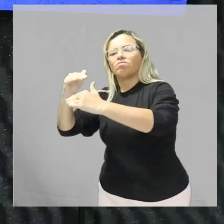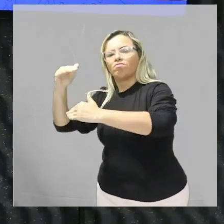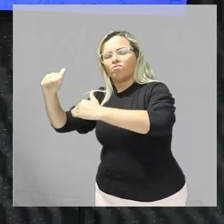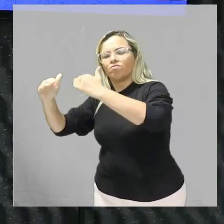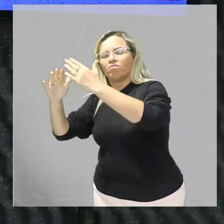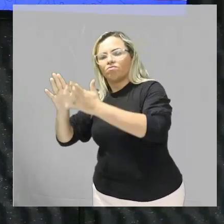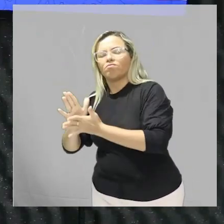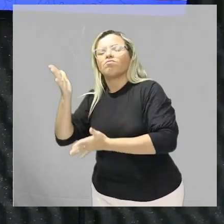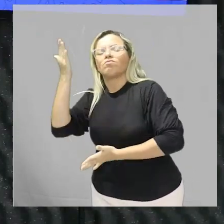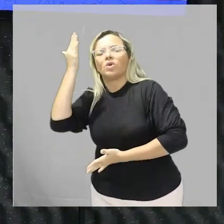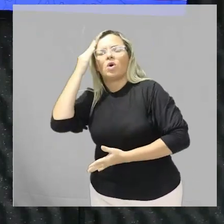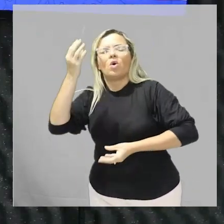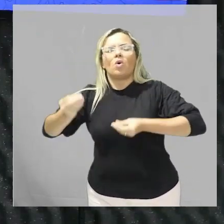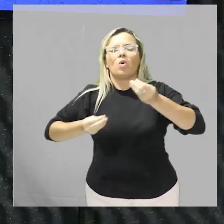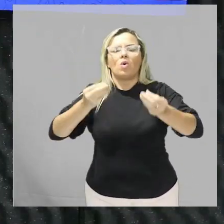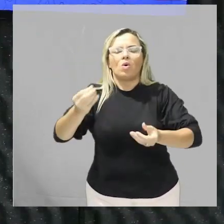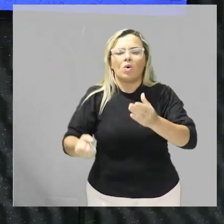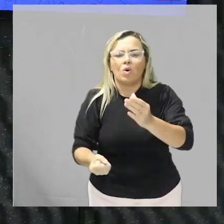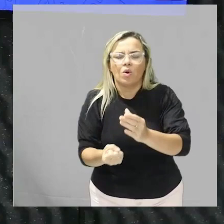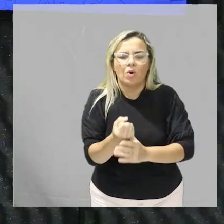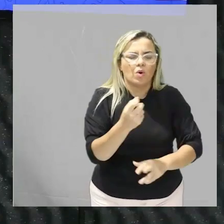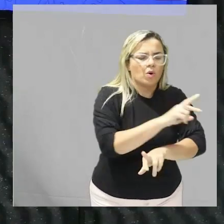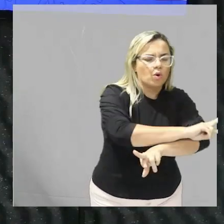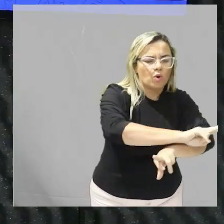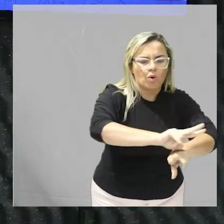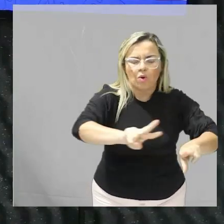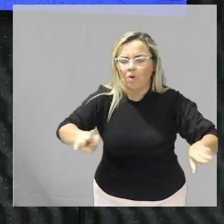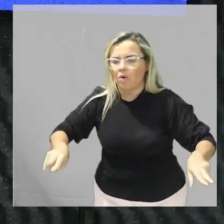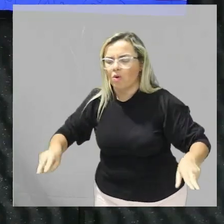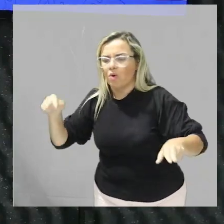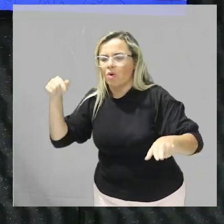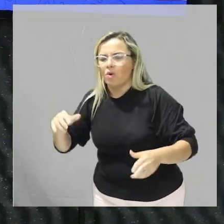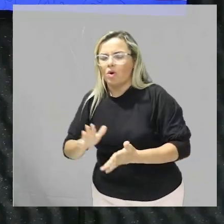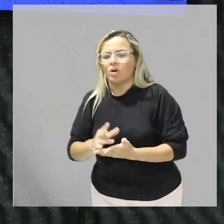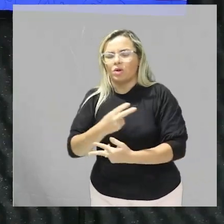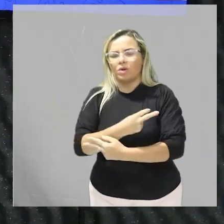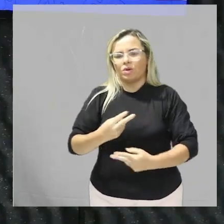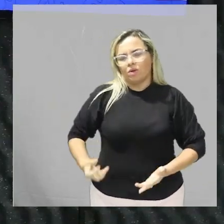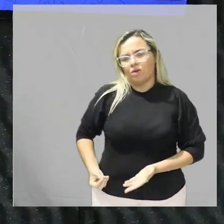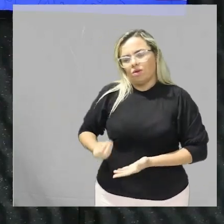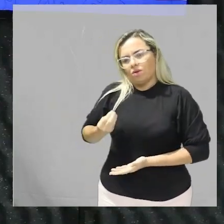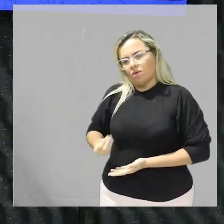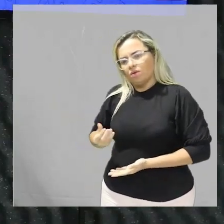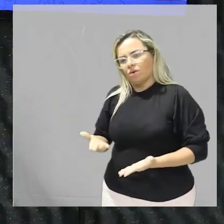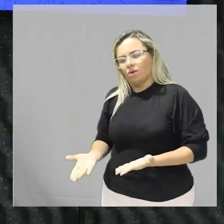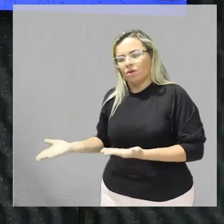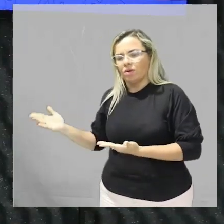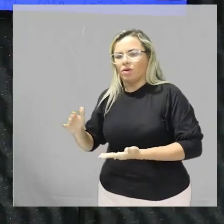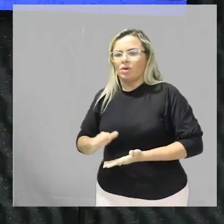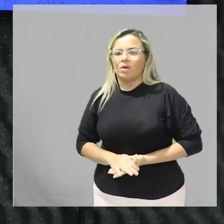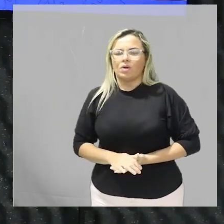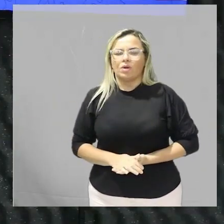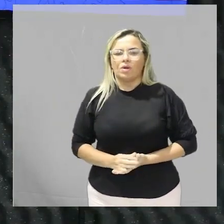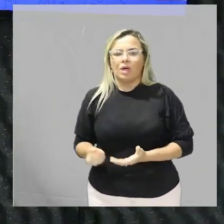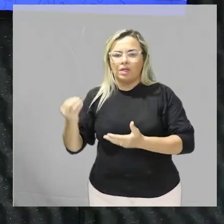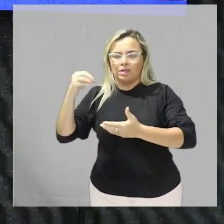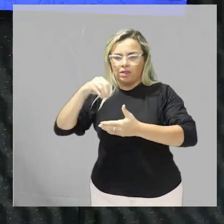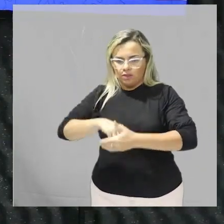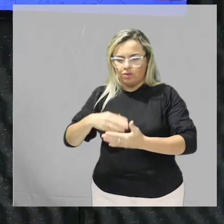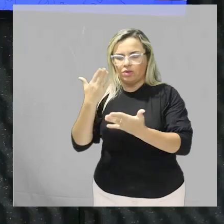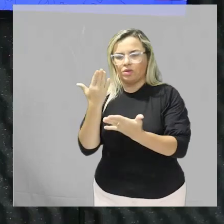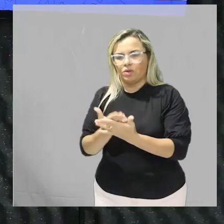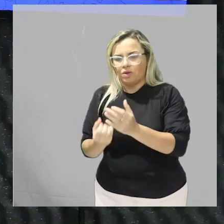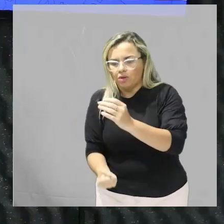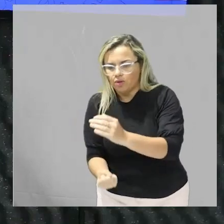entende como é que surgiram as diversas variedades de organismos vivos. E aí, dentro da parte de ecologia, a gente vê um